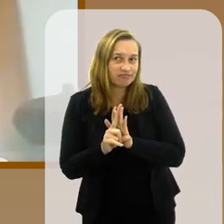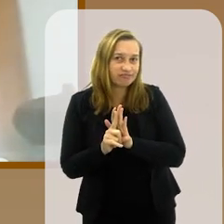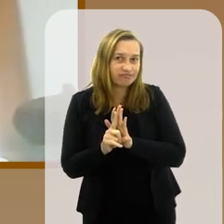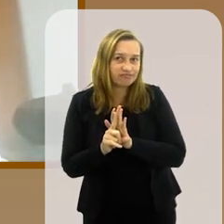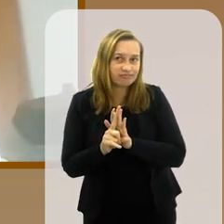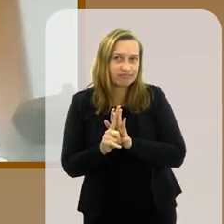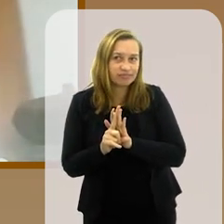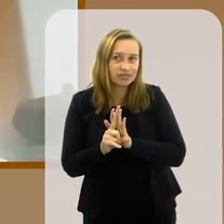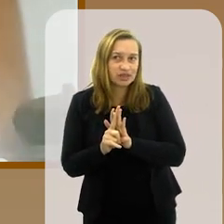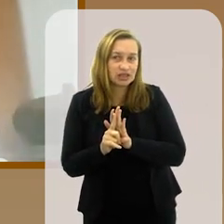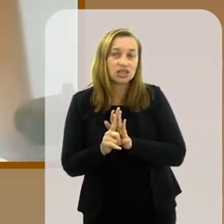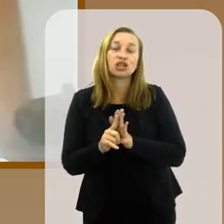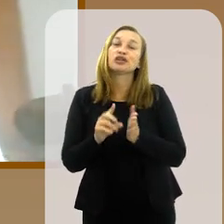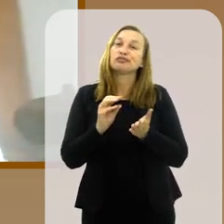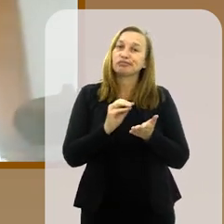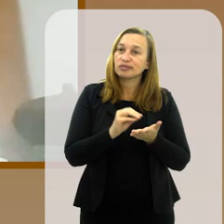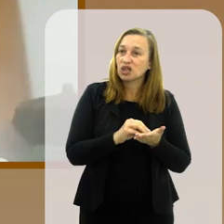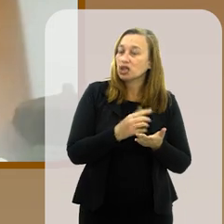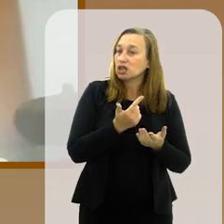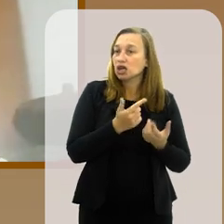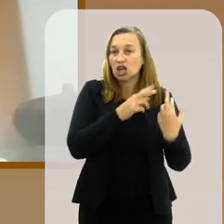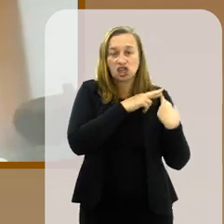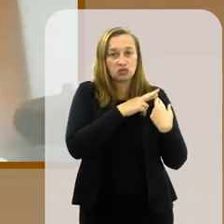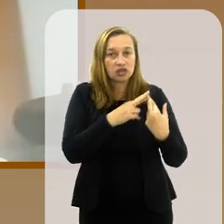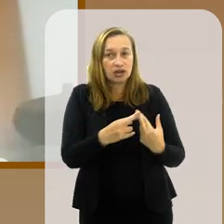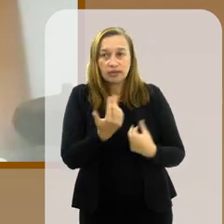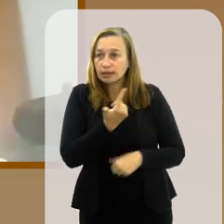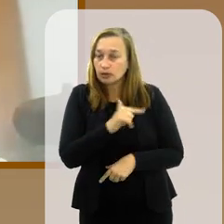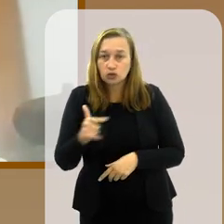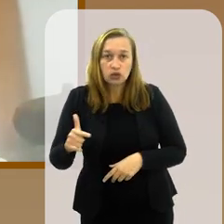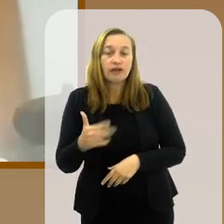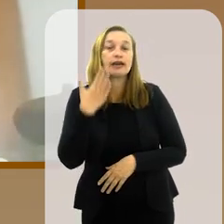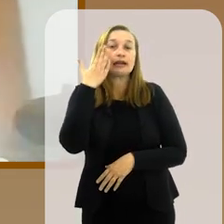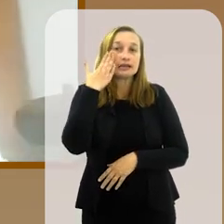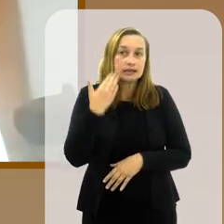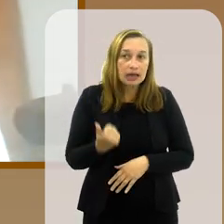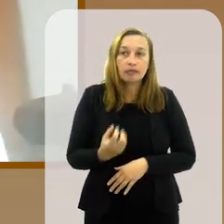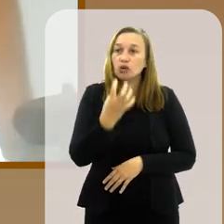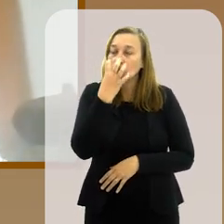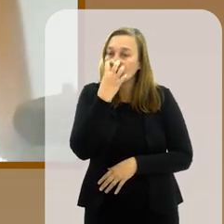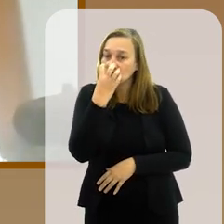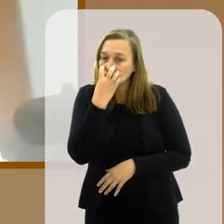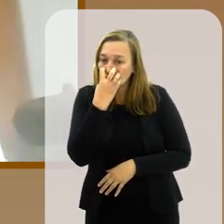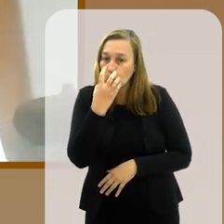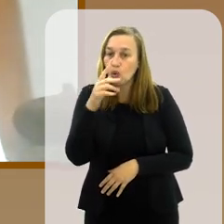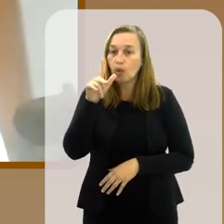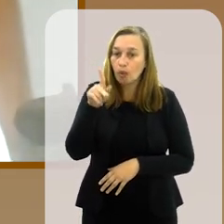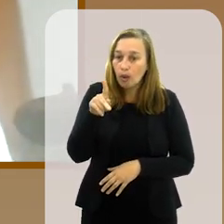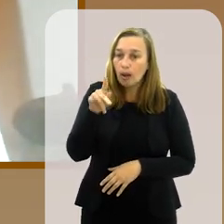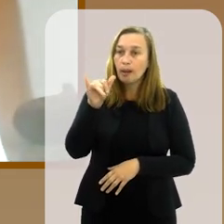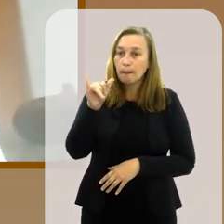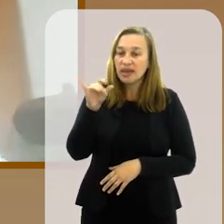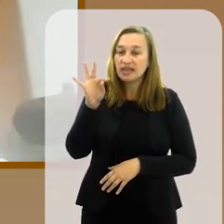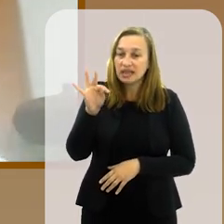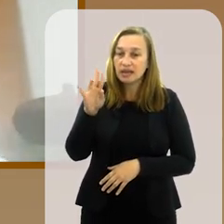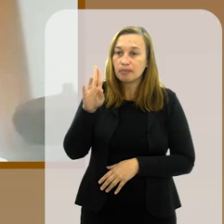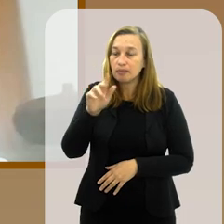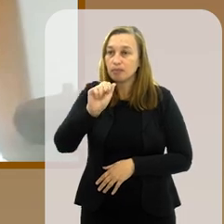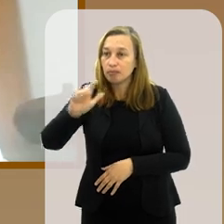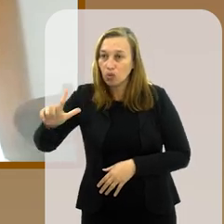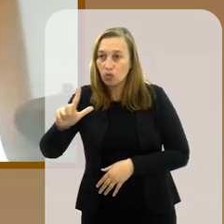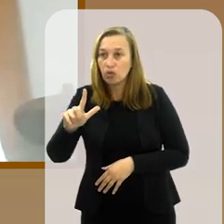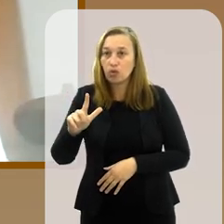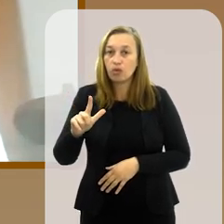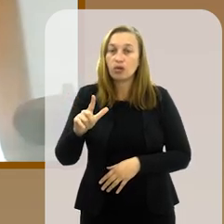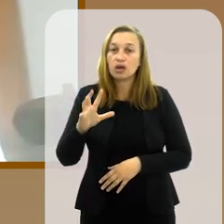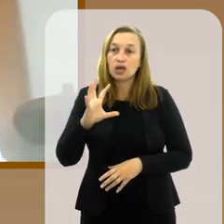Eles foram irresponsáveis. Eles sabem, né, que o pitbull é um cachorro fabricado